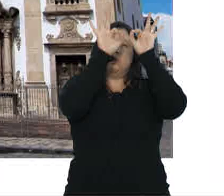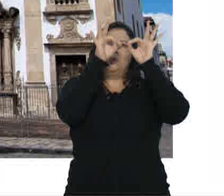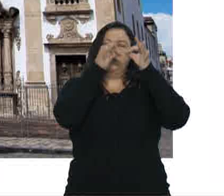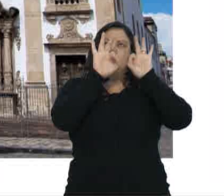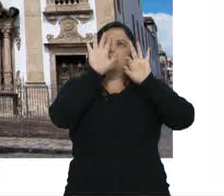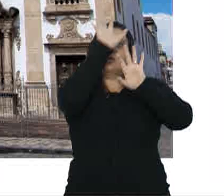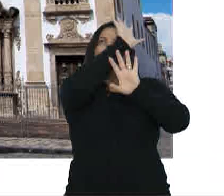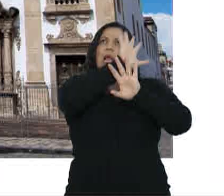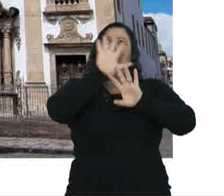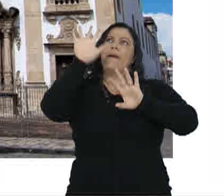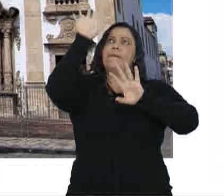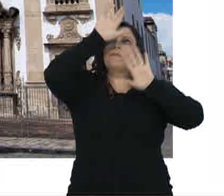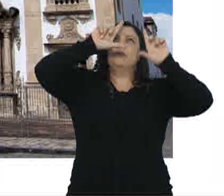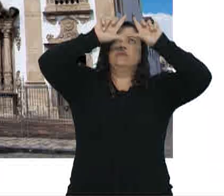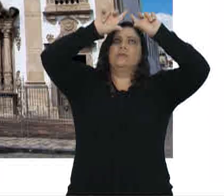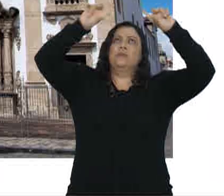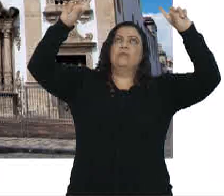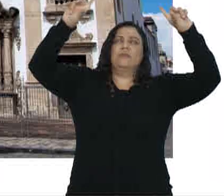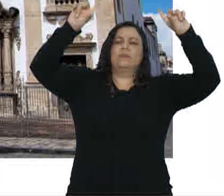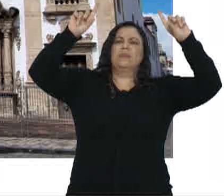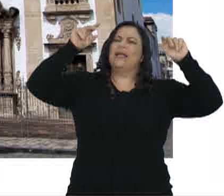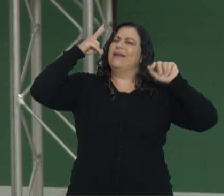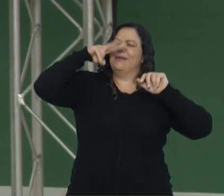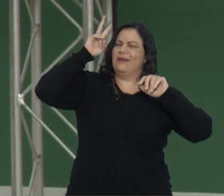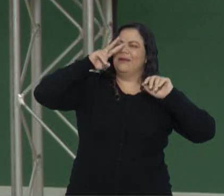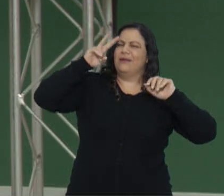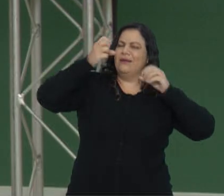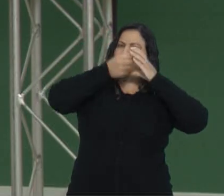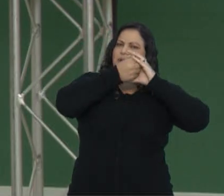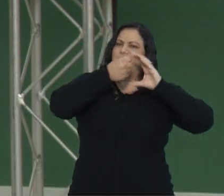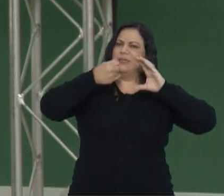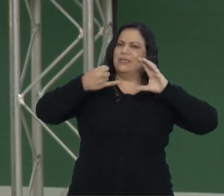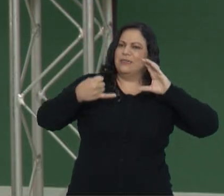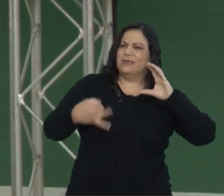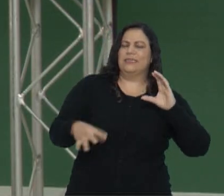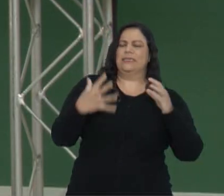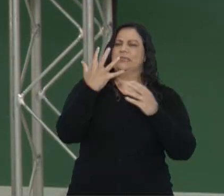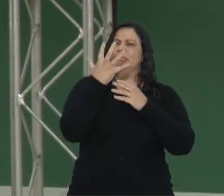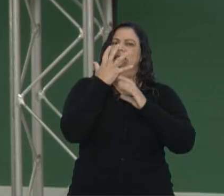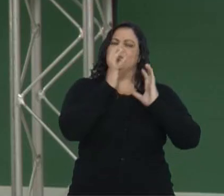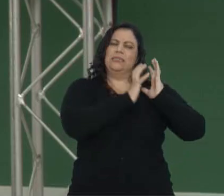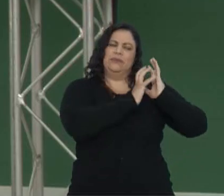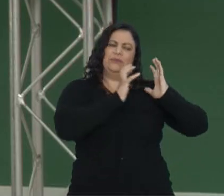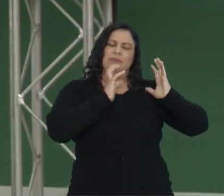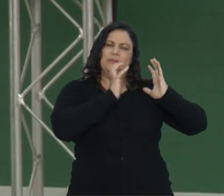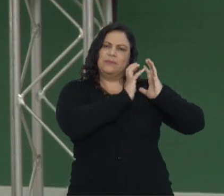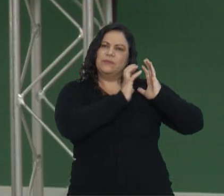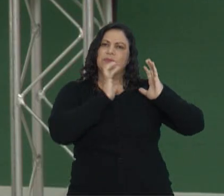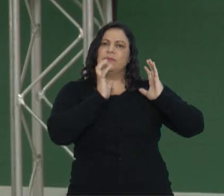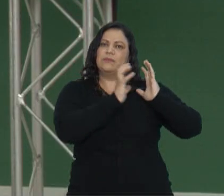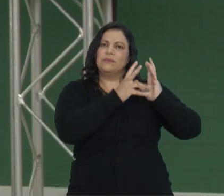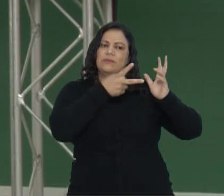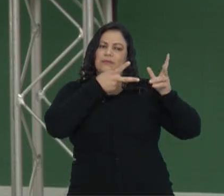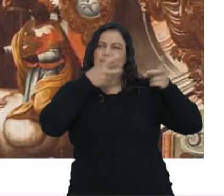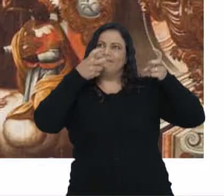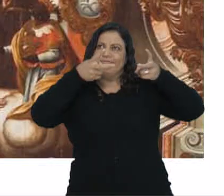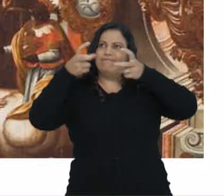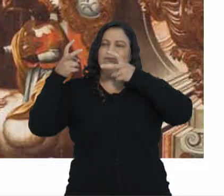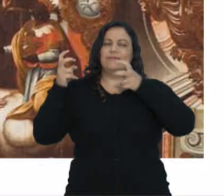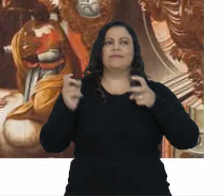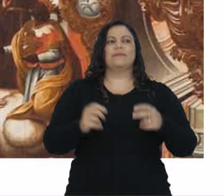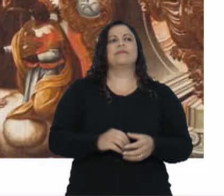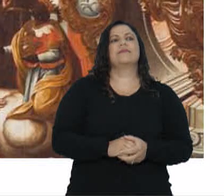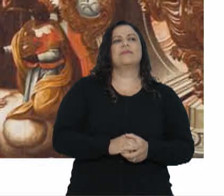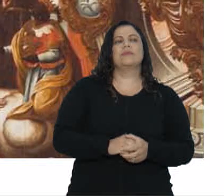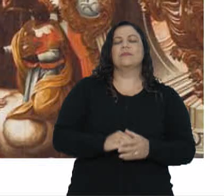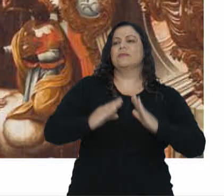teto, olha a centrífuga, lembra da característica da perspectiva centrífuga que a gente tinha no barroco? Fachada da igreja de